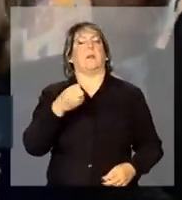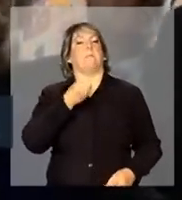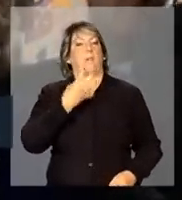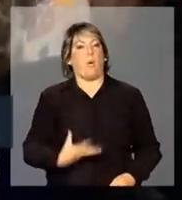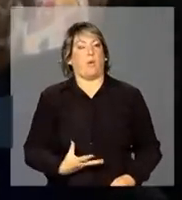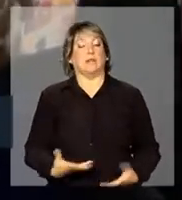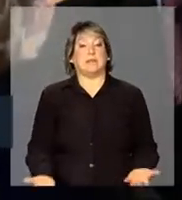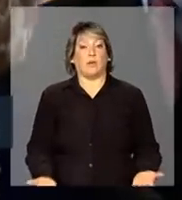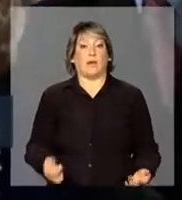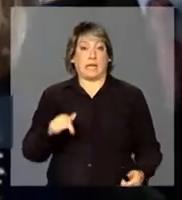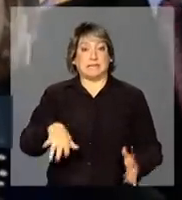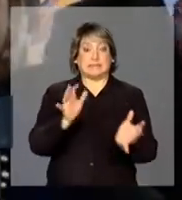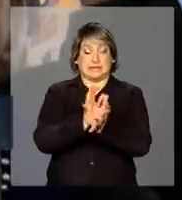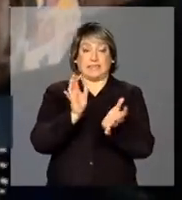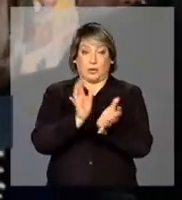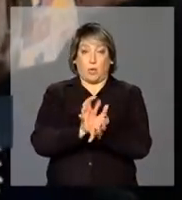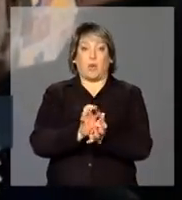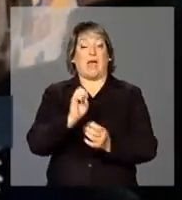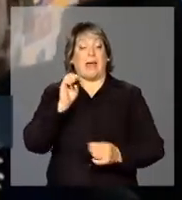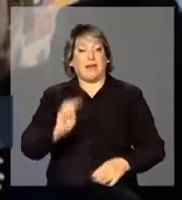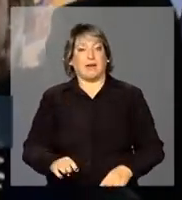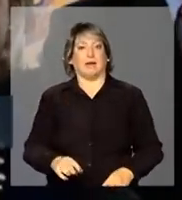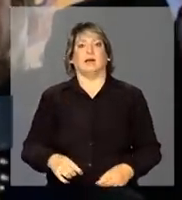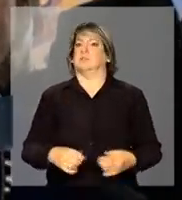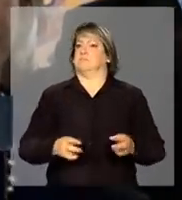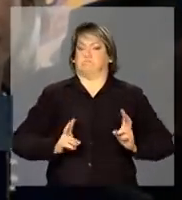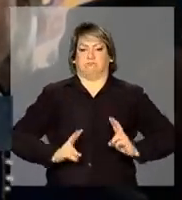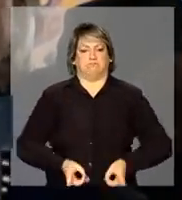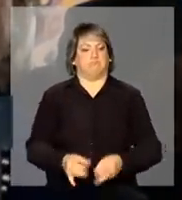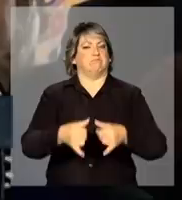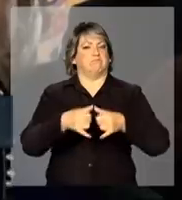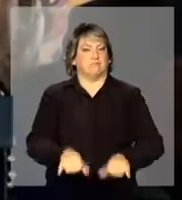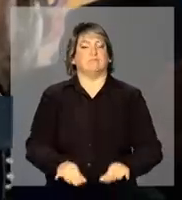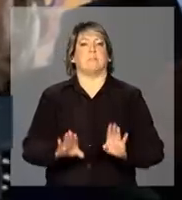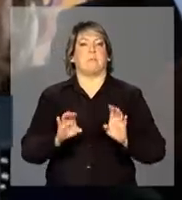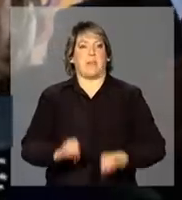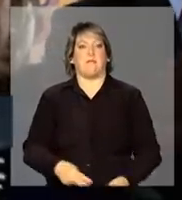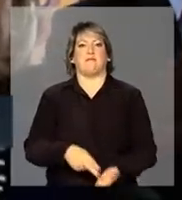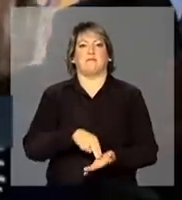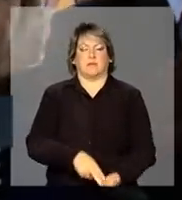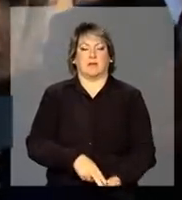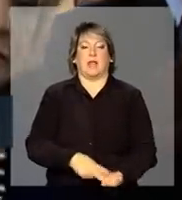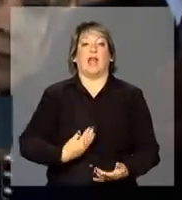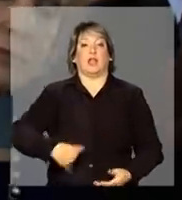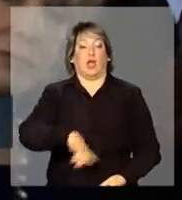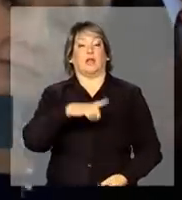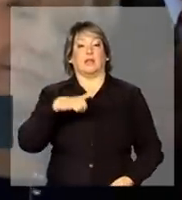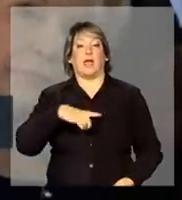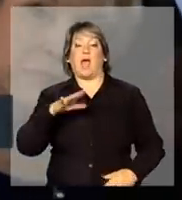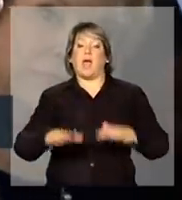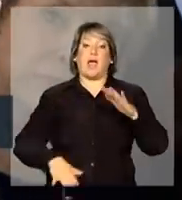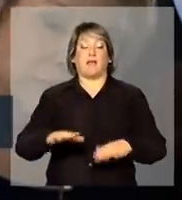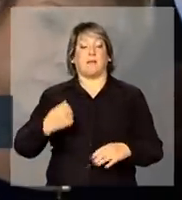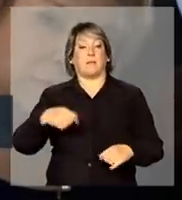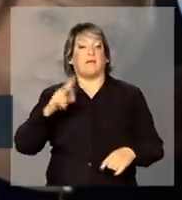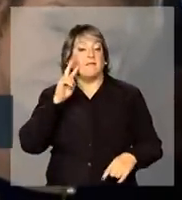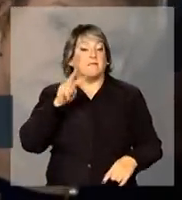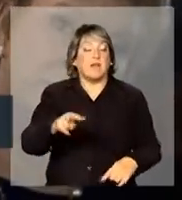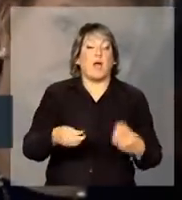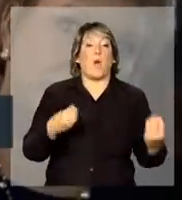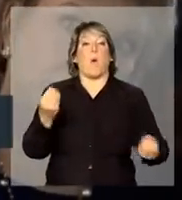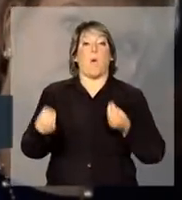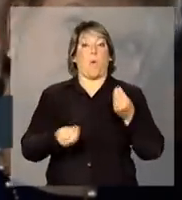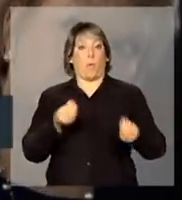Então, esse setor é um setor que ele veio para ficar e que nós sempre temos de volta e meia revisitar para